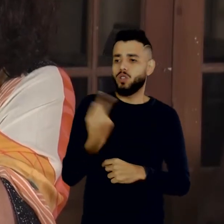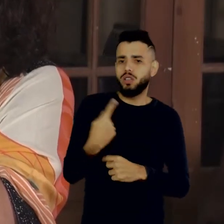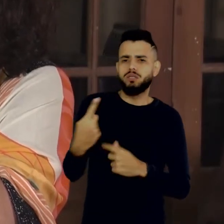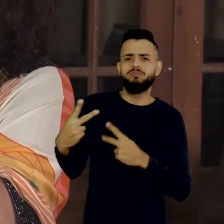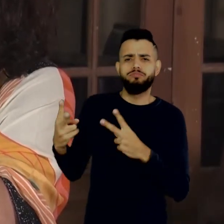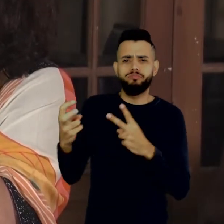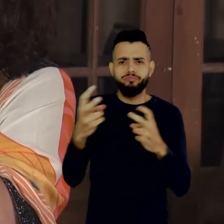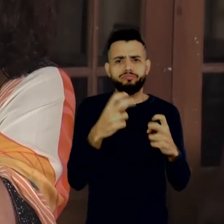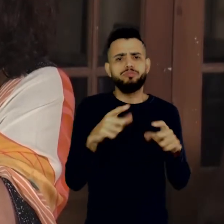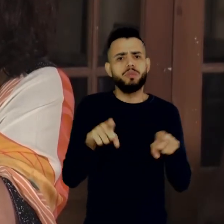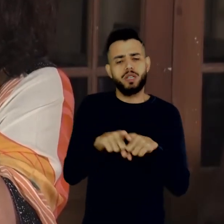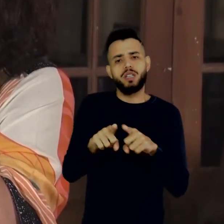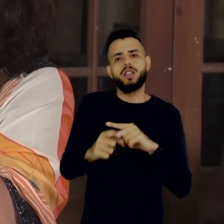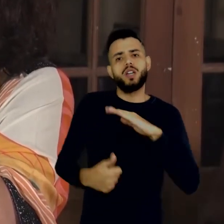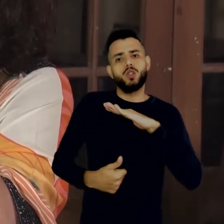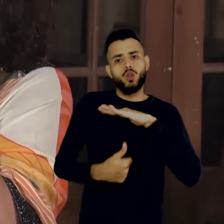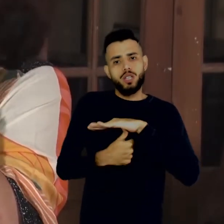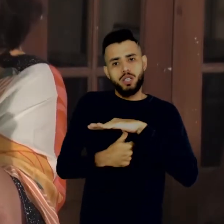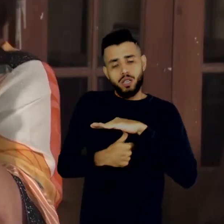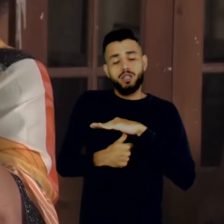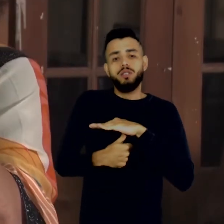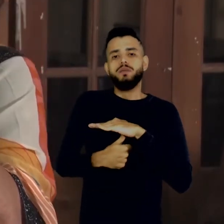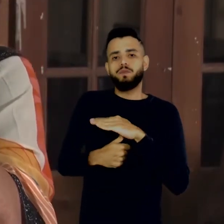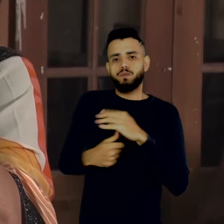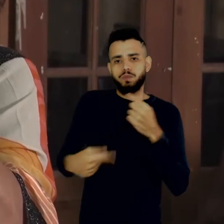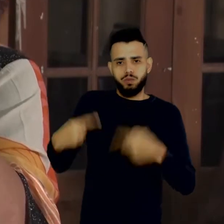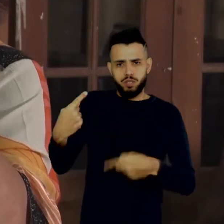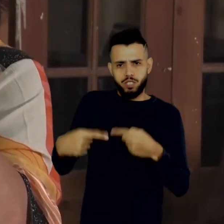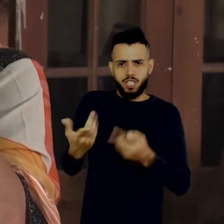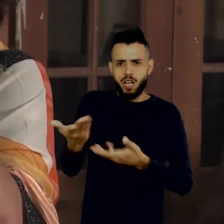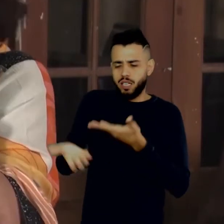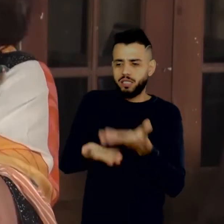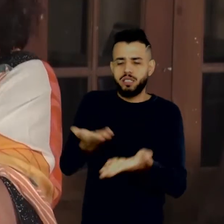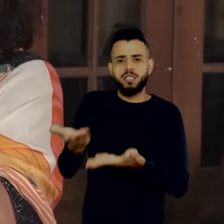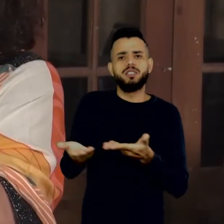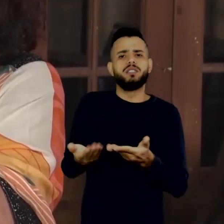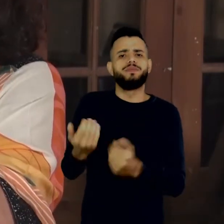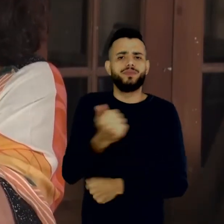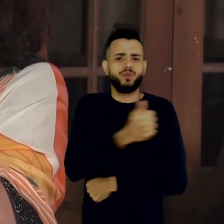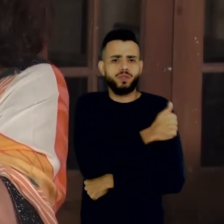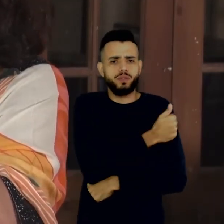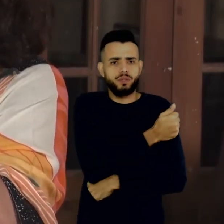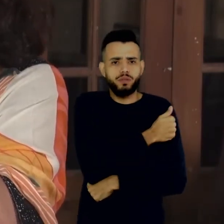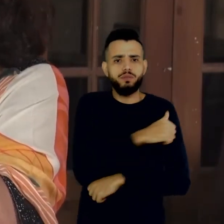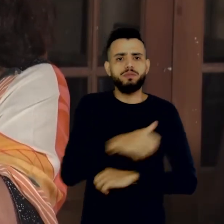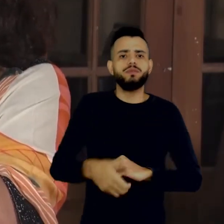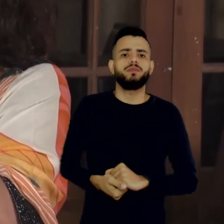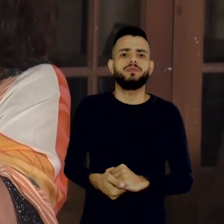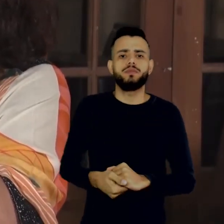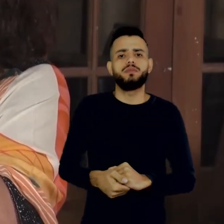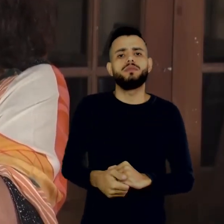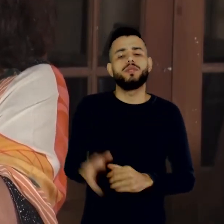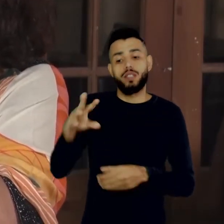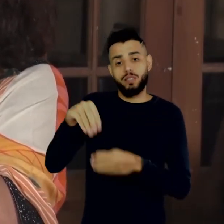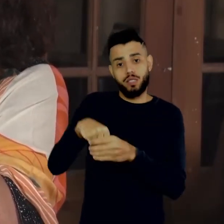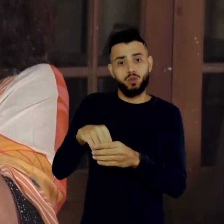as pró-reitorias de políticas estudantis ou assistência estudantil, ou o nome equivalente que elas tenham nas